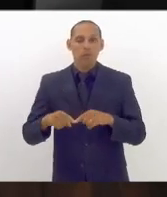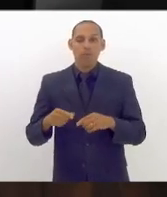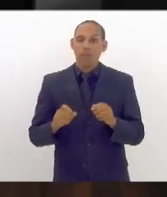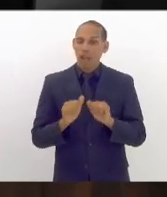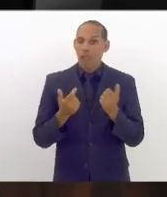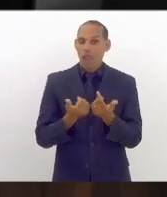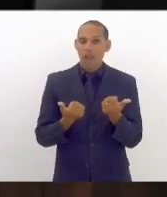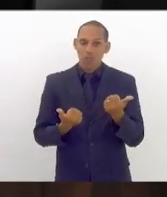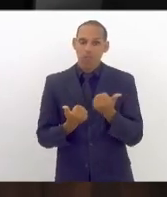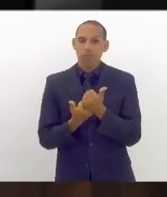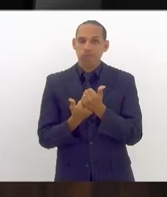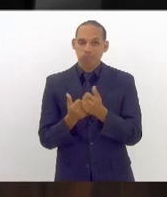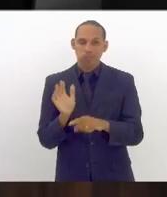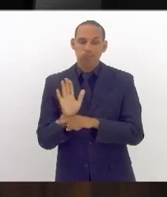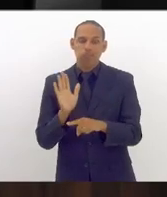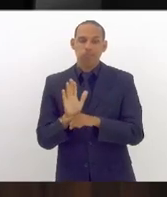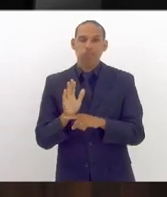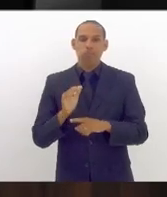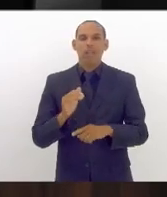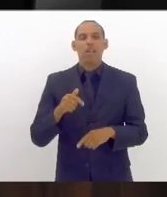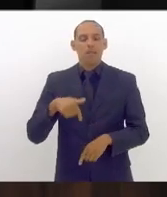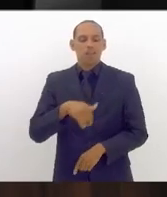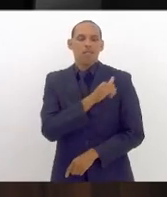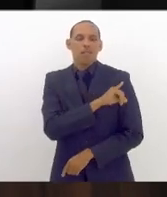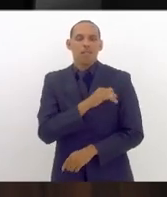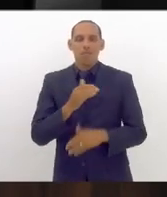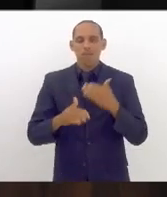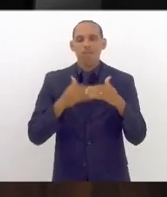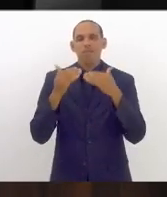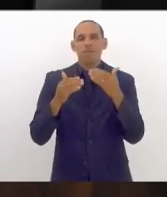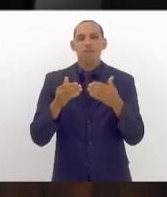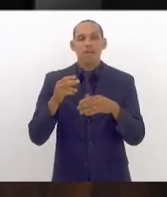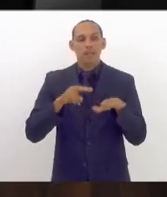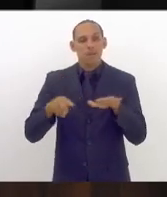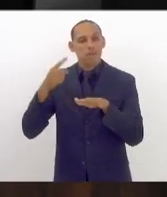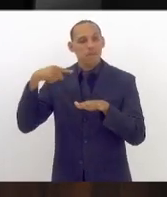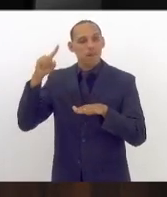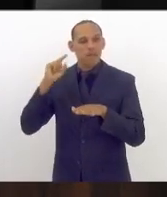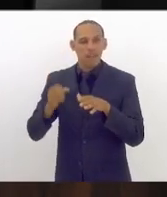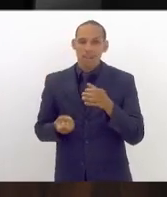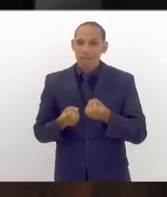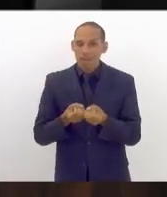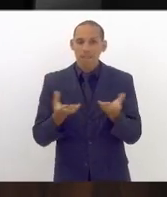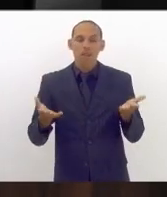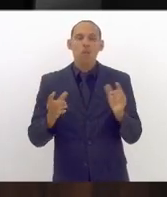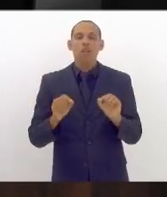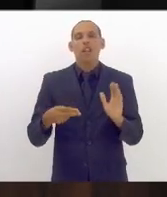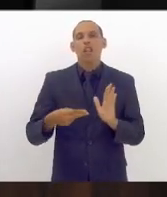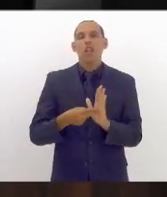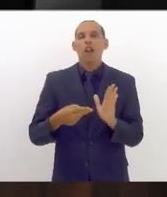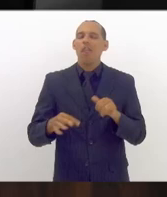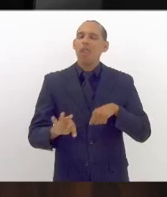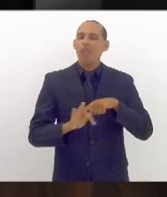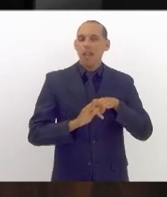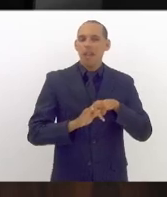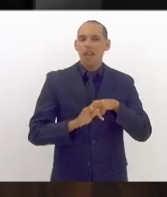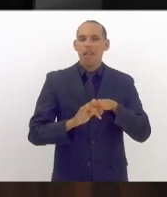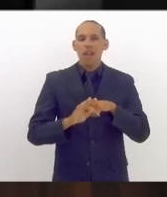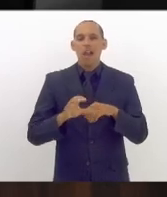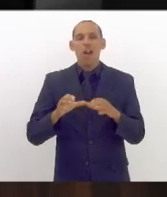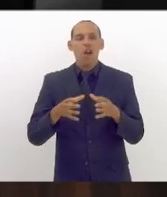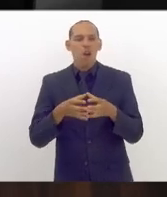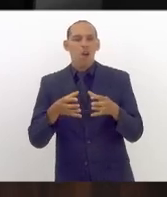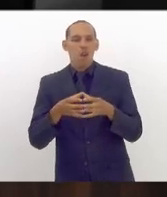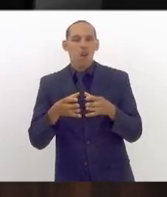Lead para desenvolvimento do Estado do Rio de Janeiro a semana passada fizemos aqui o lançamento da nota técnica do complexo econômico do